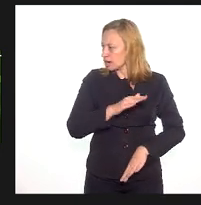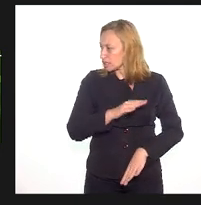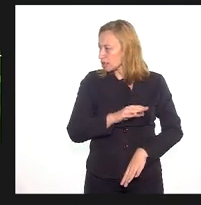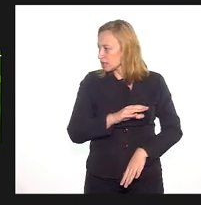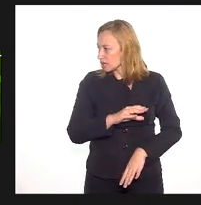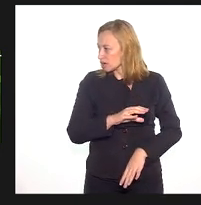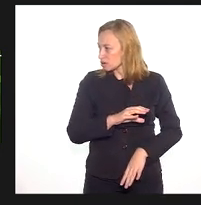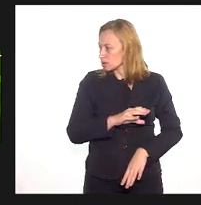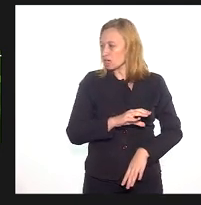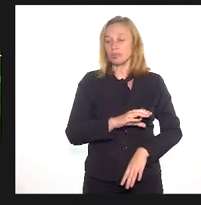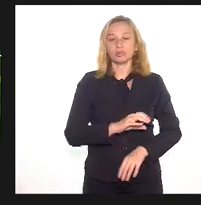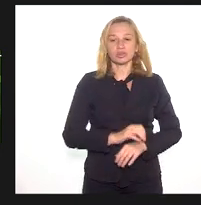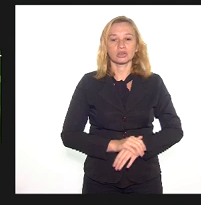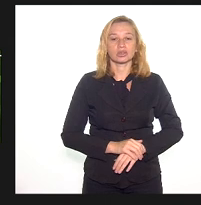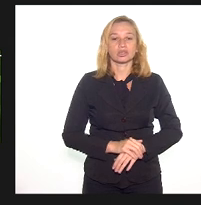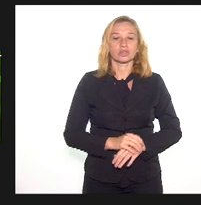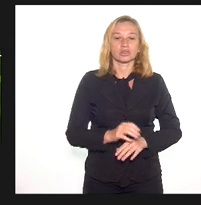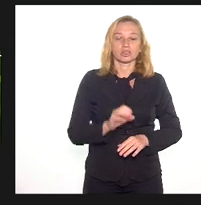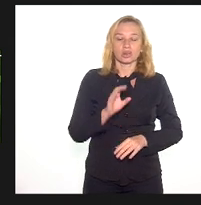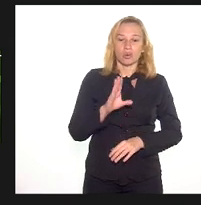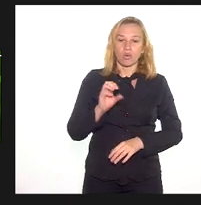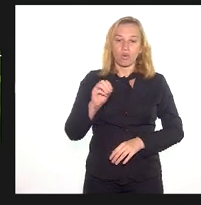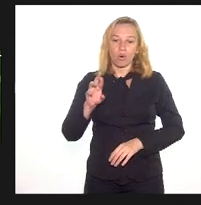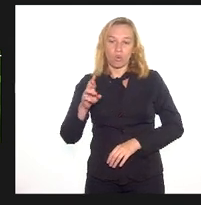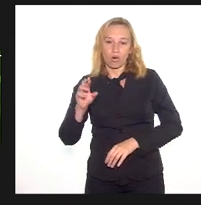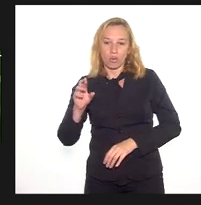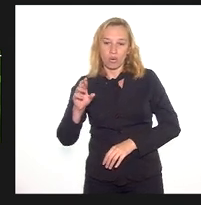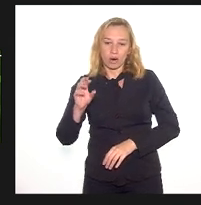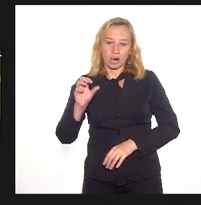260 poços que foram